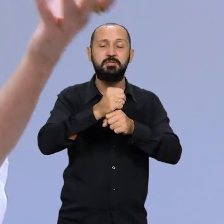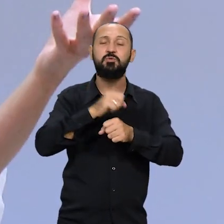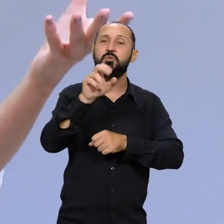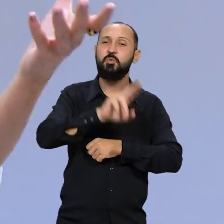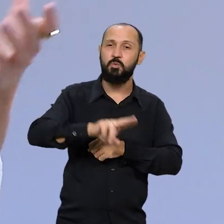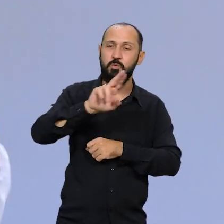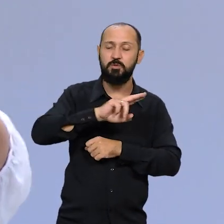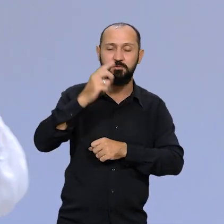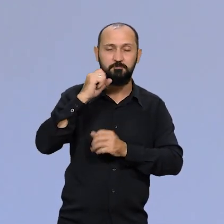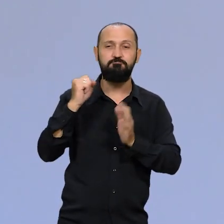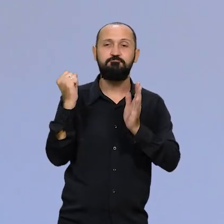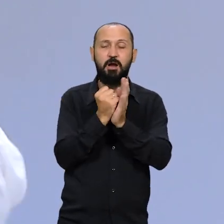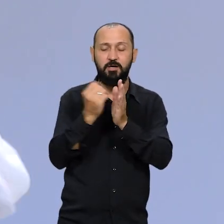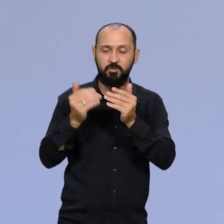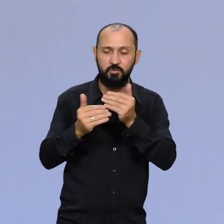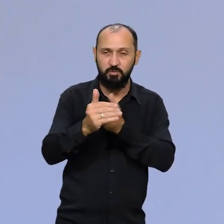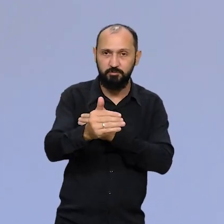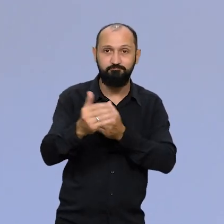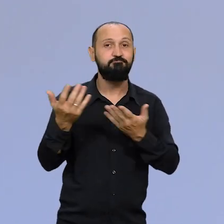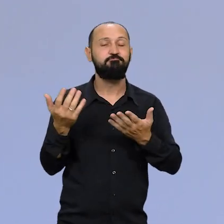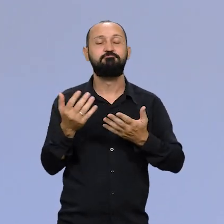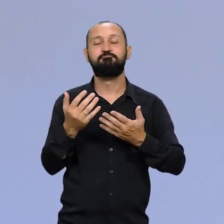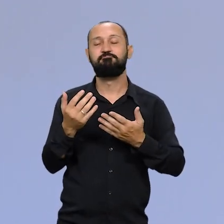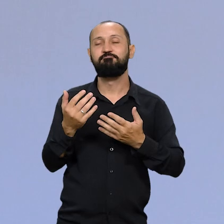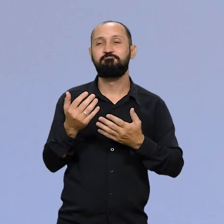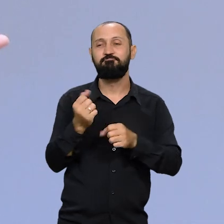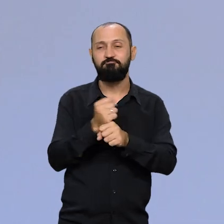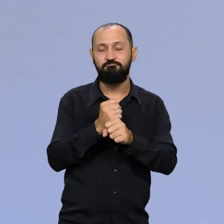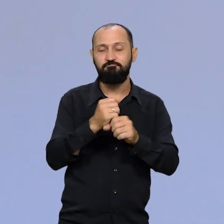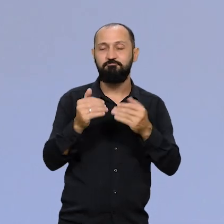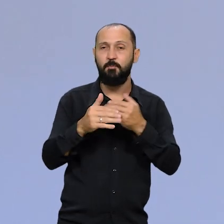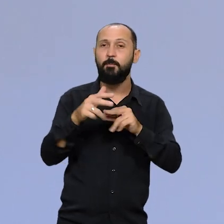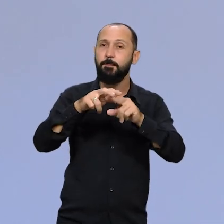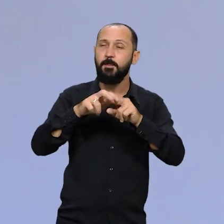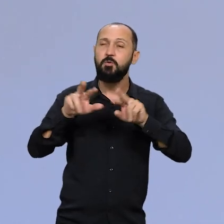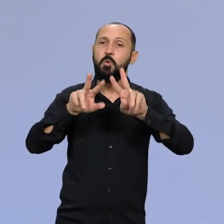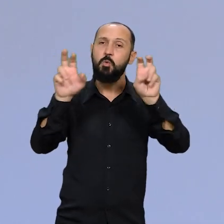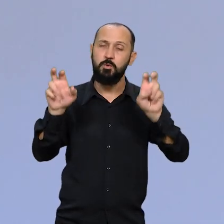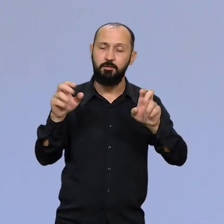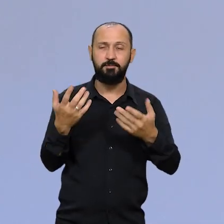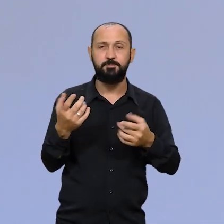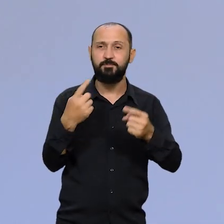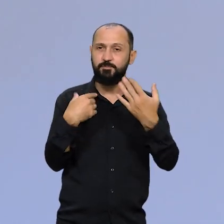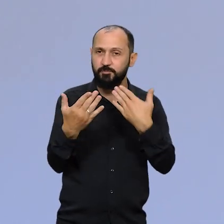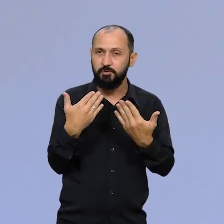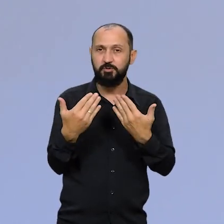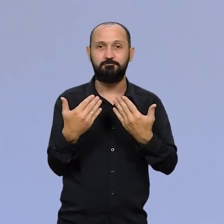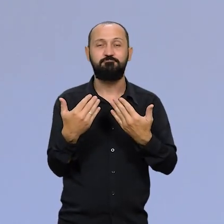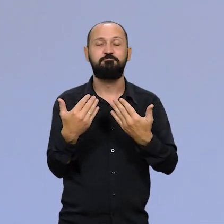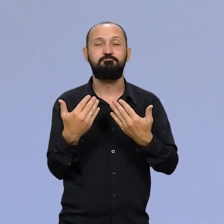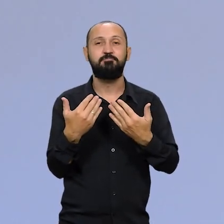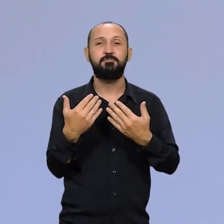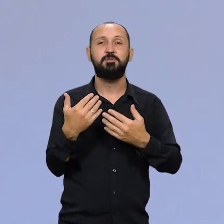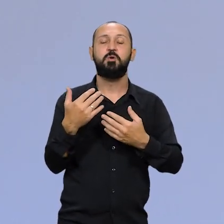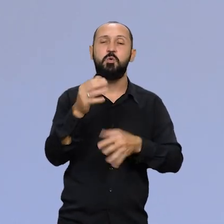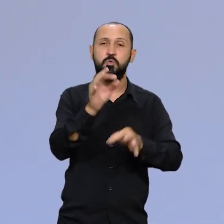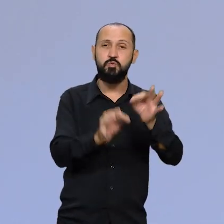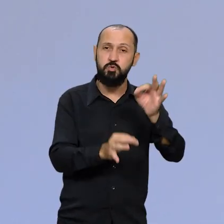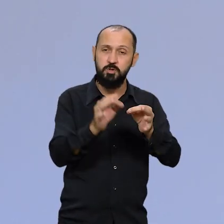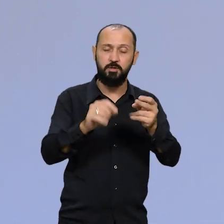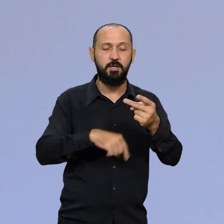pelo ministro Teori Zavascki para fazer com que esbulho renitente e marco temporal pudessem coexistir como coexistiu no corpo de um mesmo